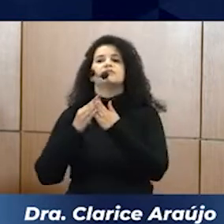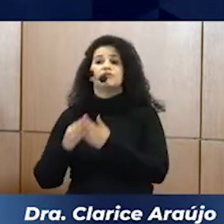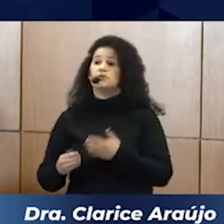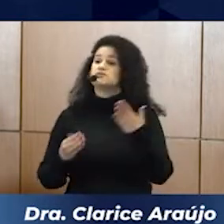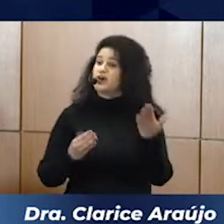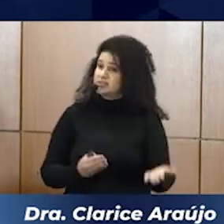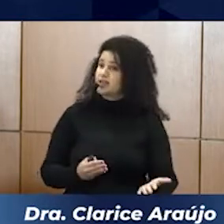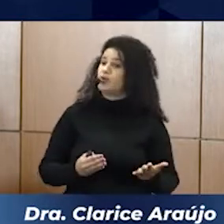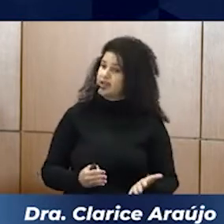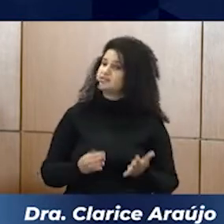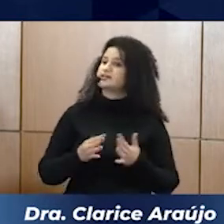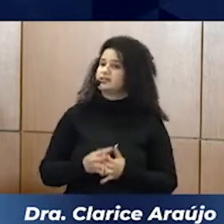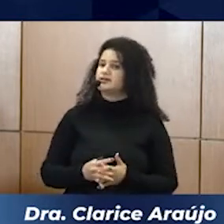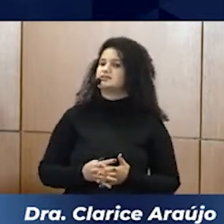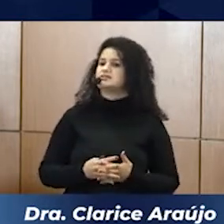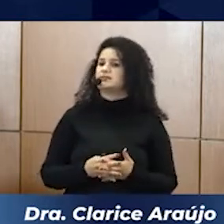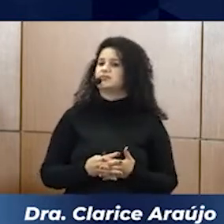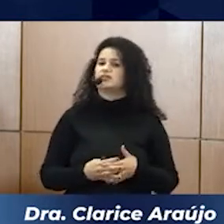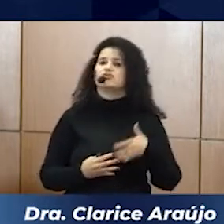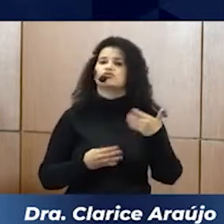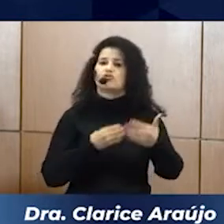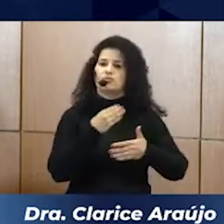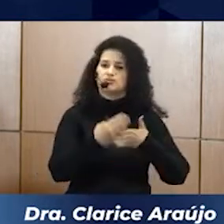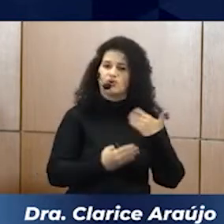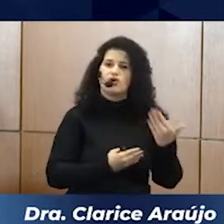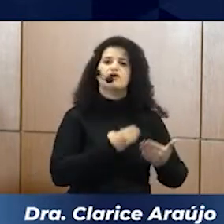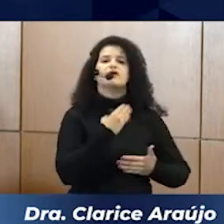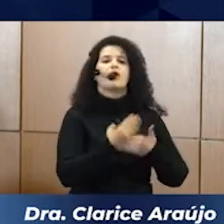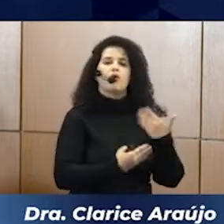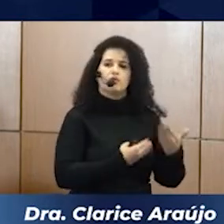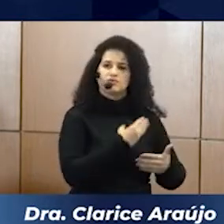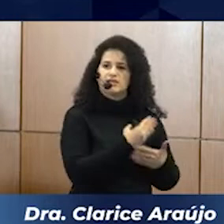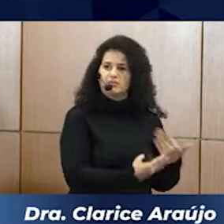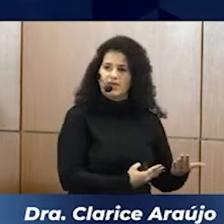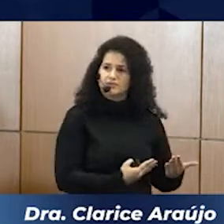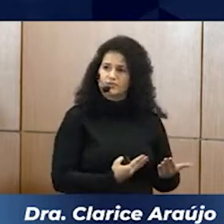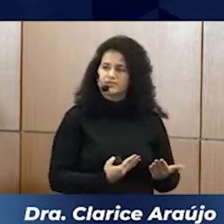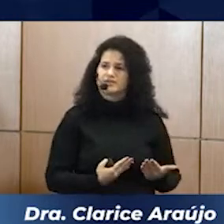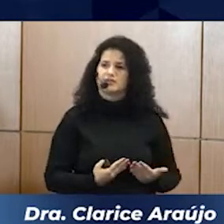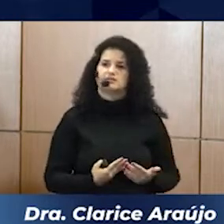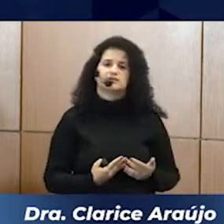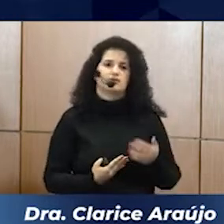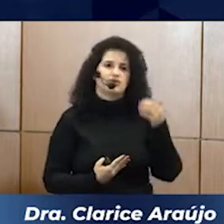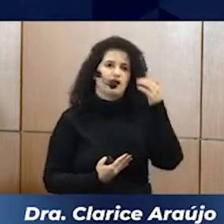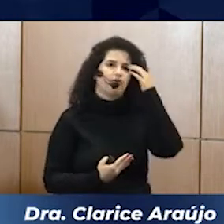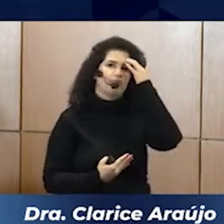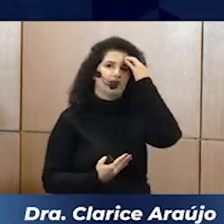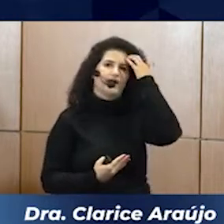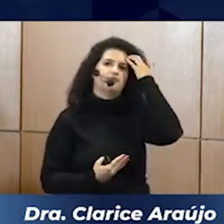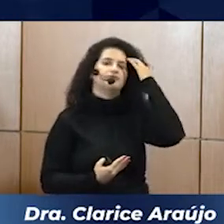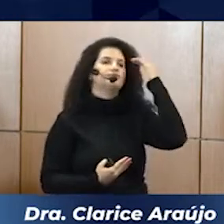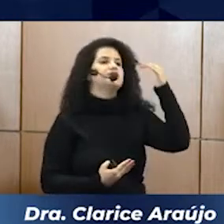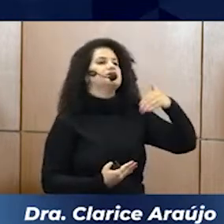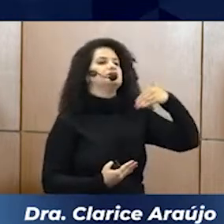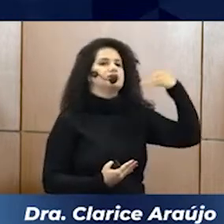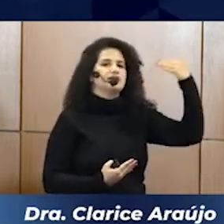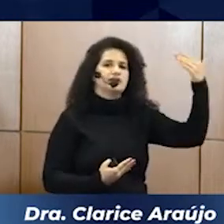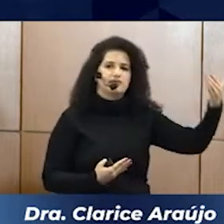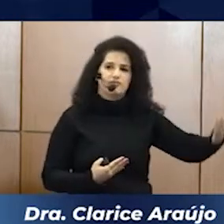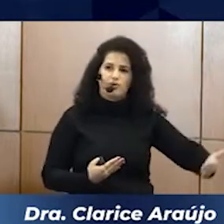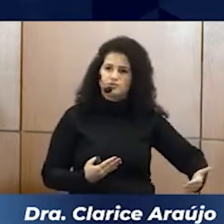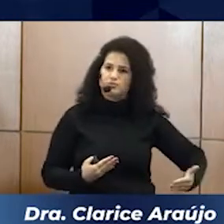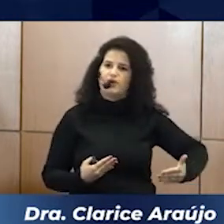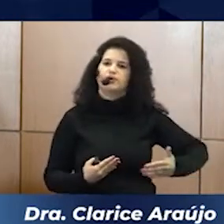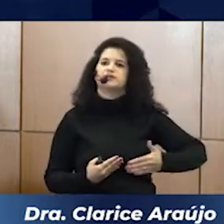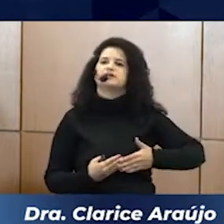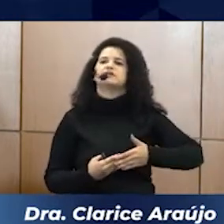características, vamos fazer com essa criança. Né? Então, a gente começou com alguns elementos com essa criança que eu já acompanhava, em